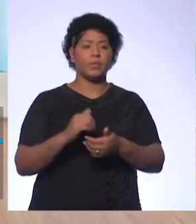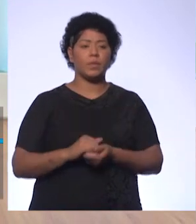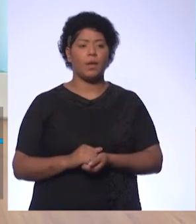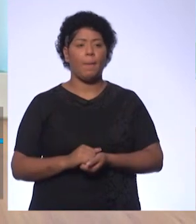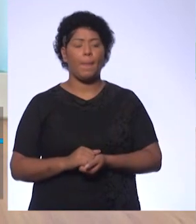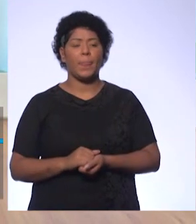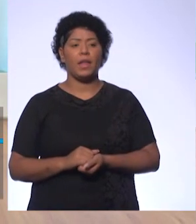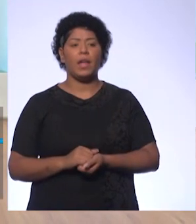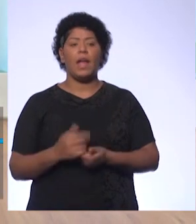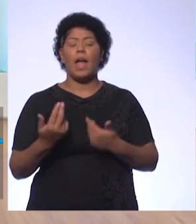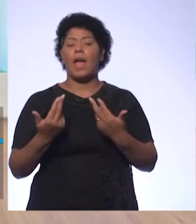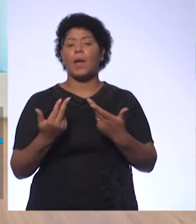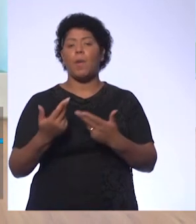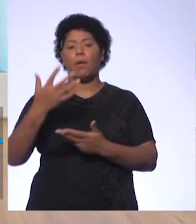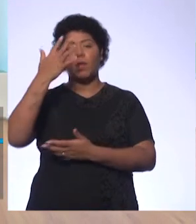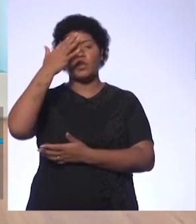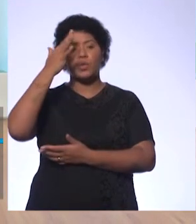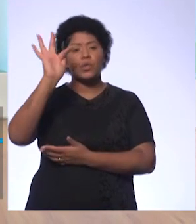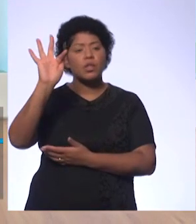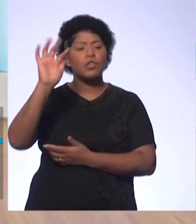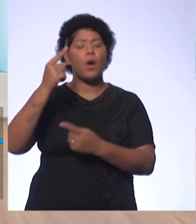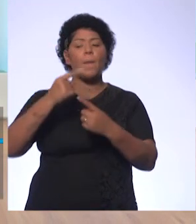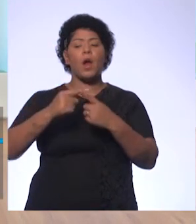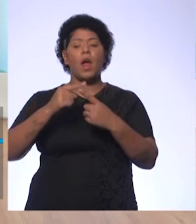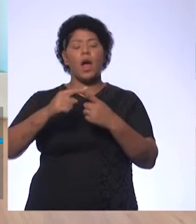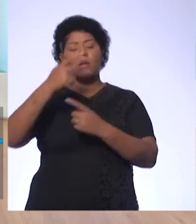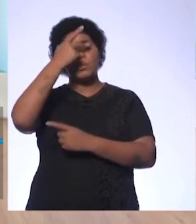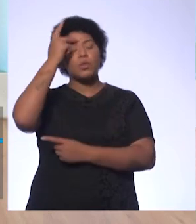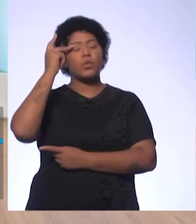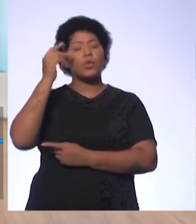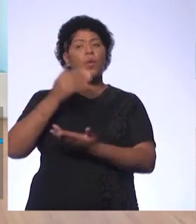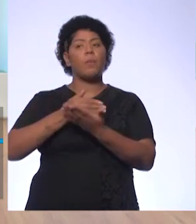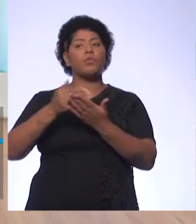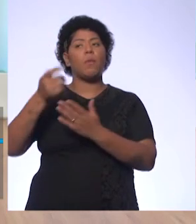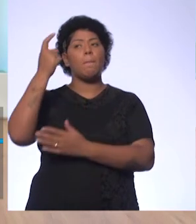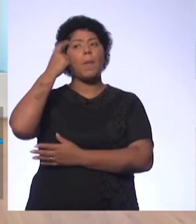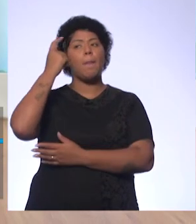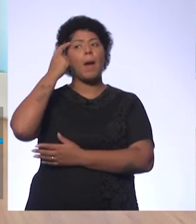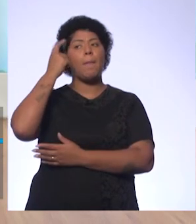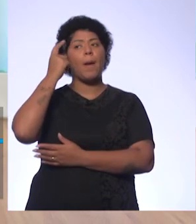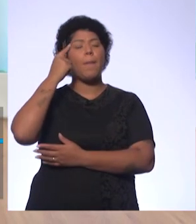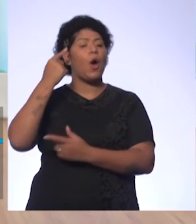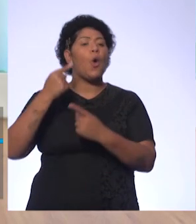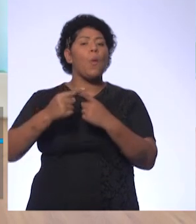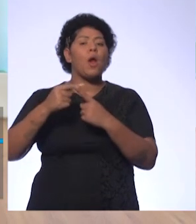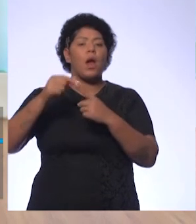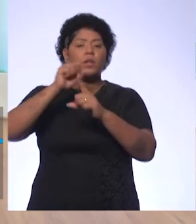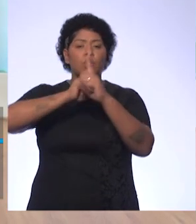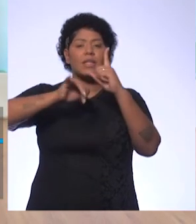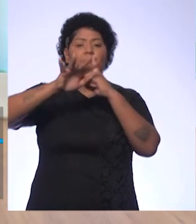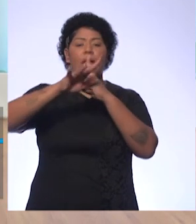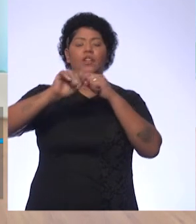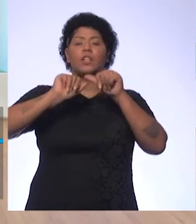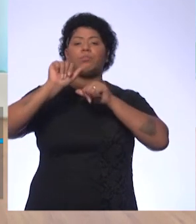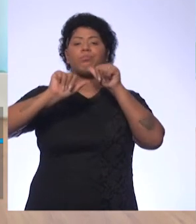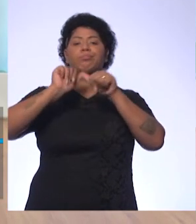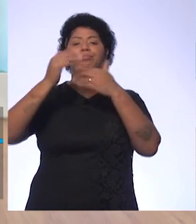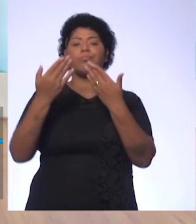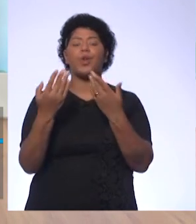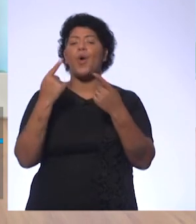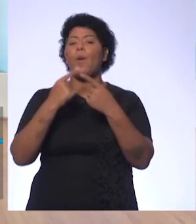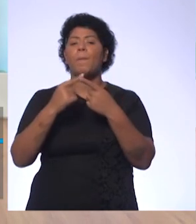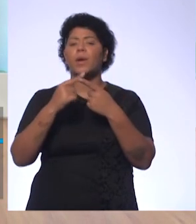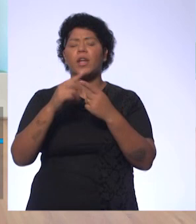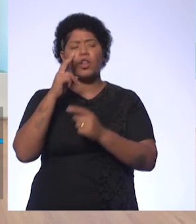da sociologia, porque as pessoas começaram a pensar: por que a sociedade está se transformando tanto? Por que tanta gente está em